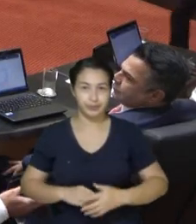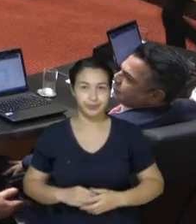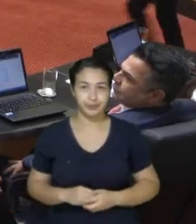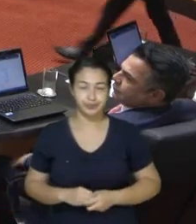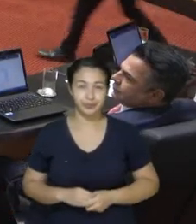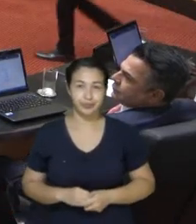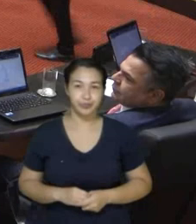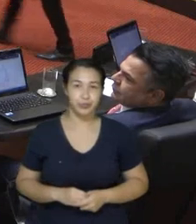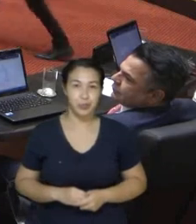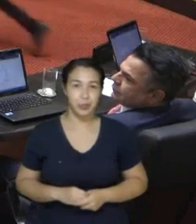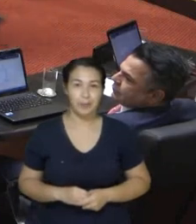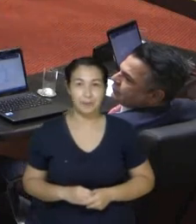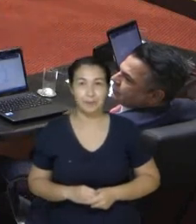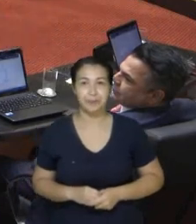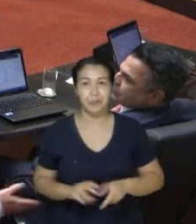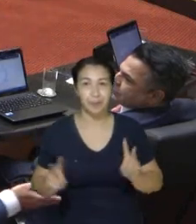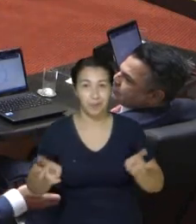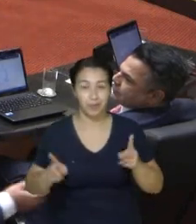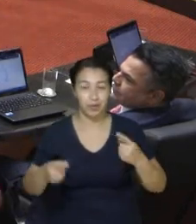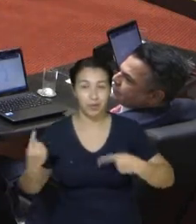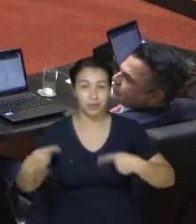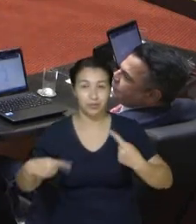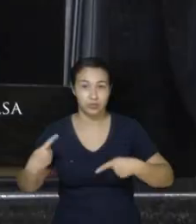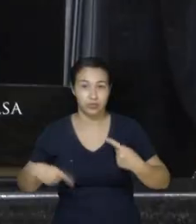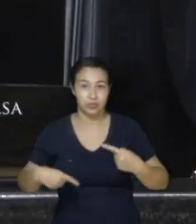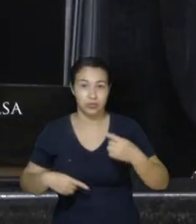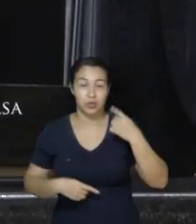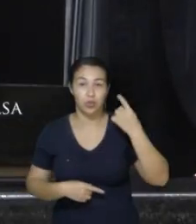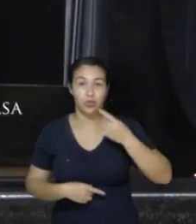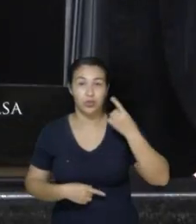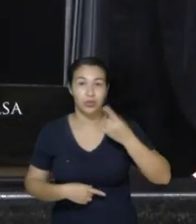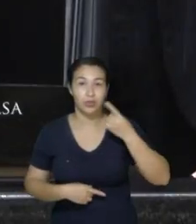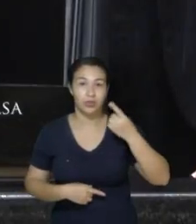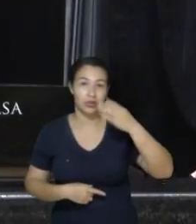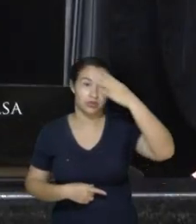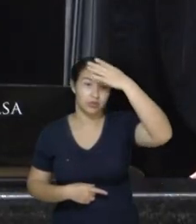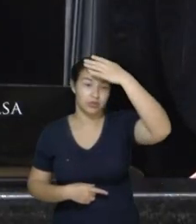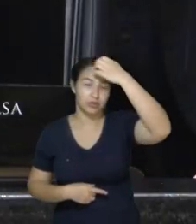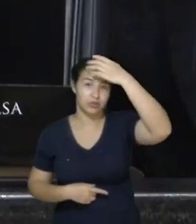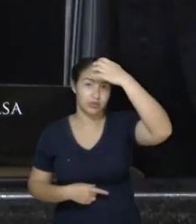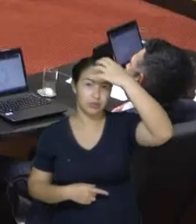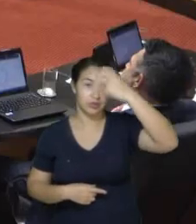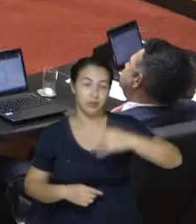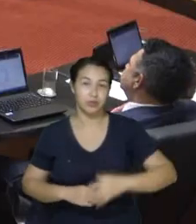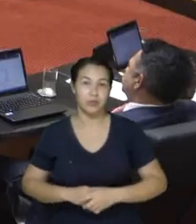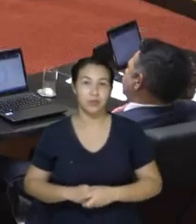ainda em discussão, para discutir, deputado Ismael dos Santos.